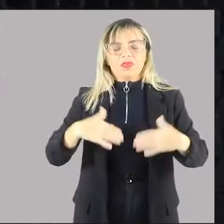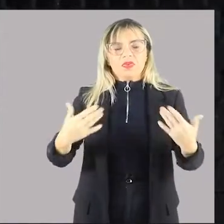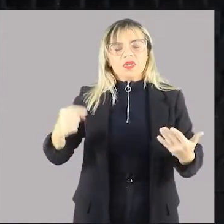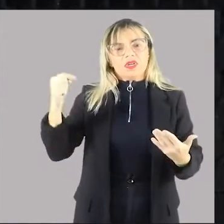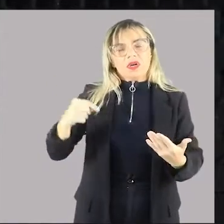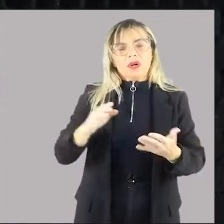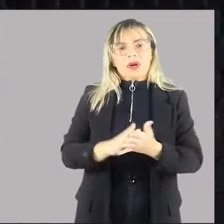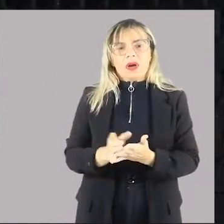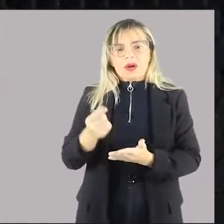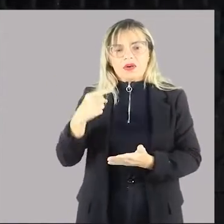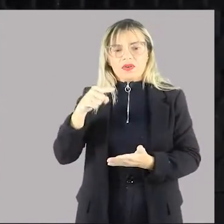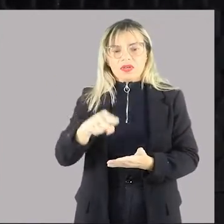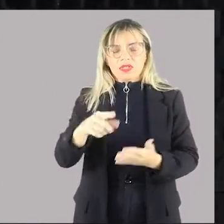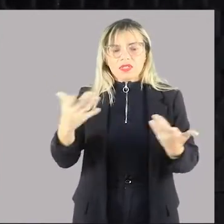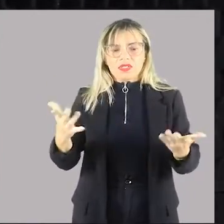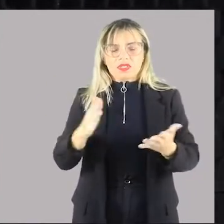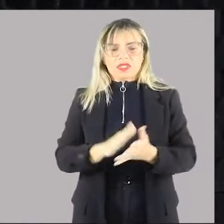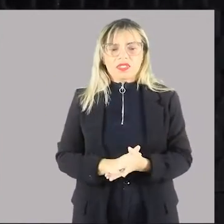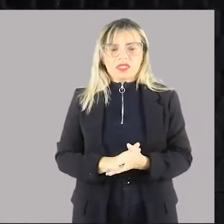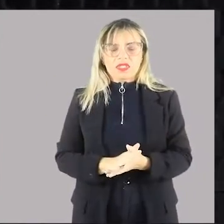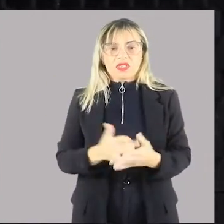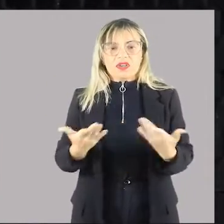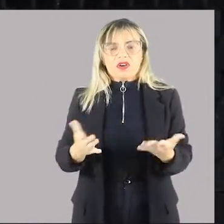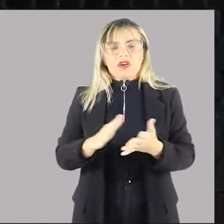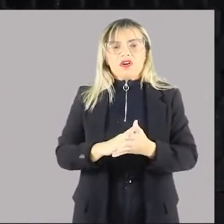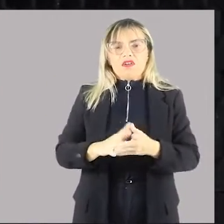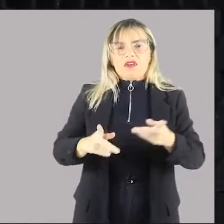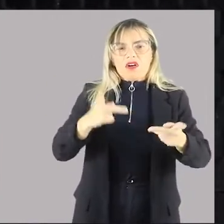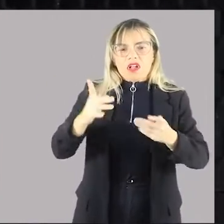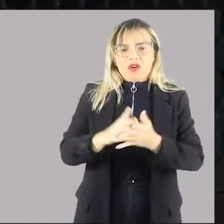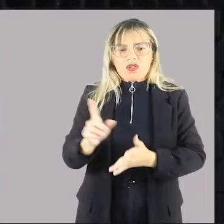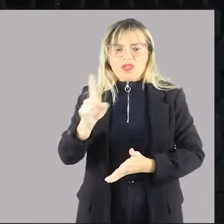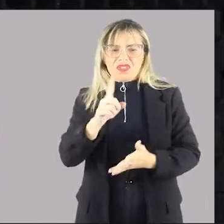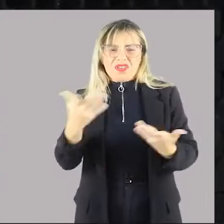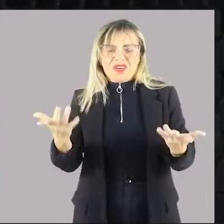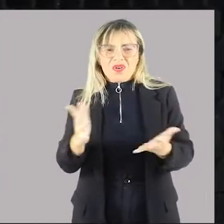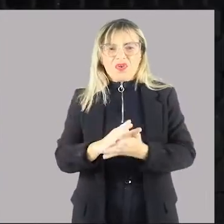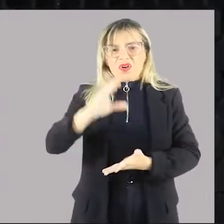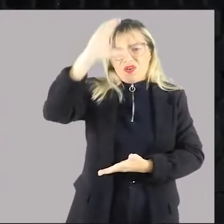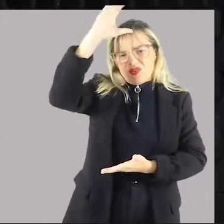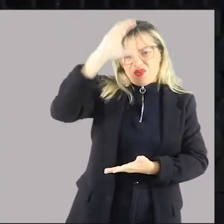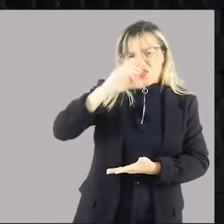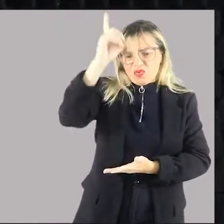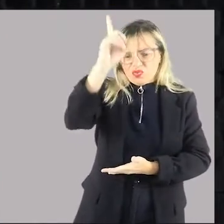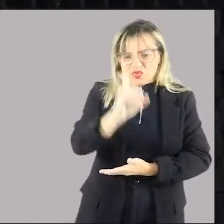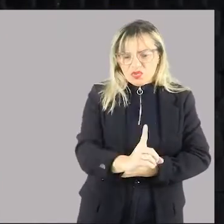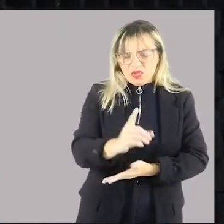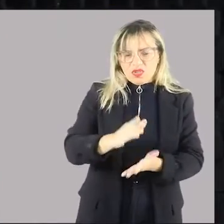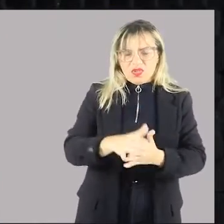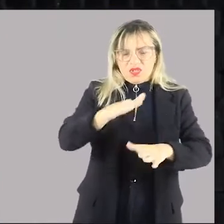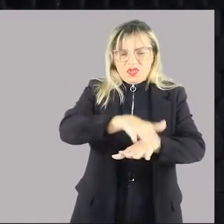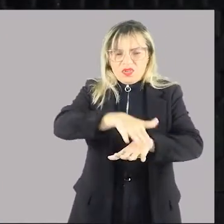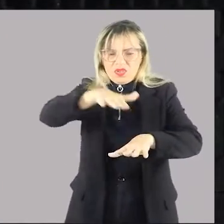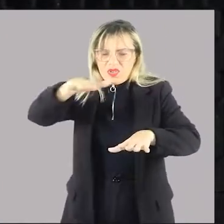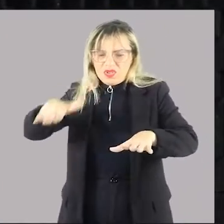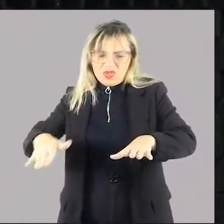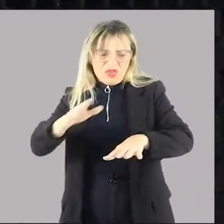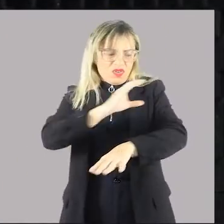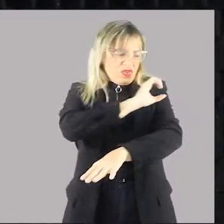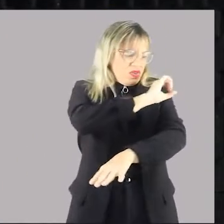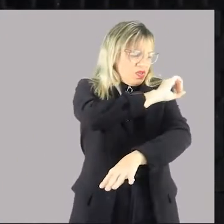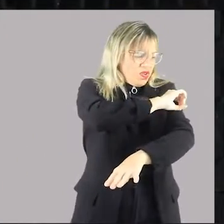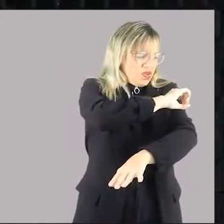Então, você negar o direito de cidadania, você excluir analfabetos, como